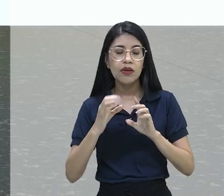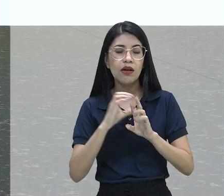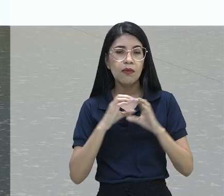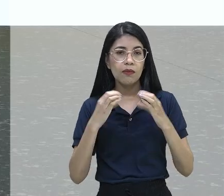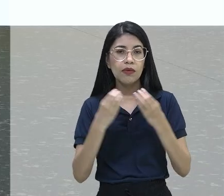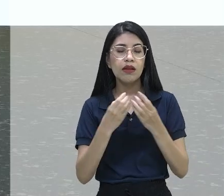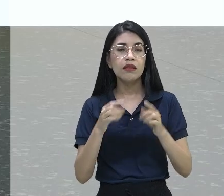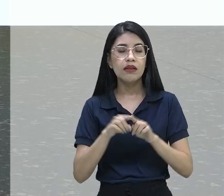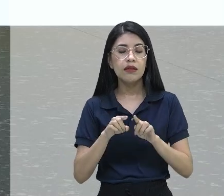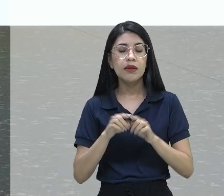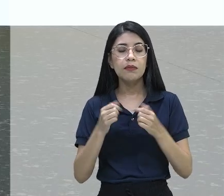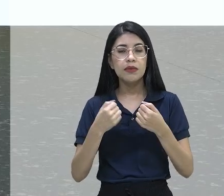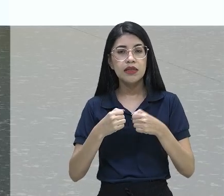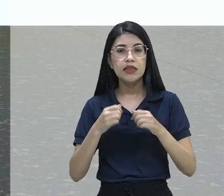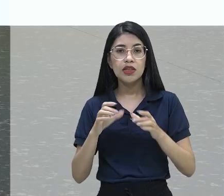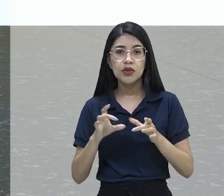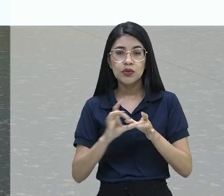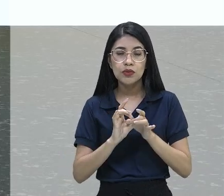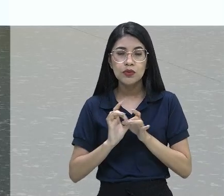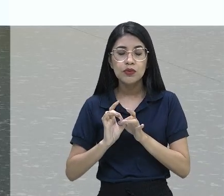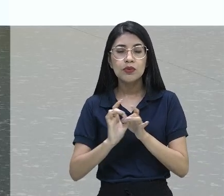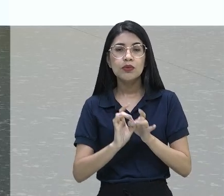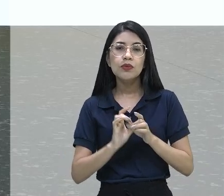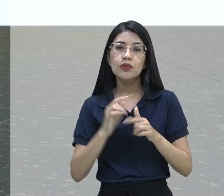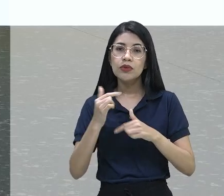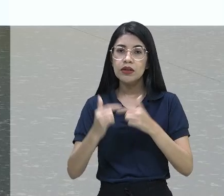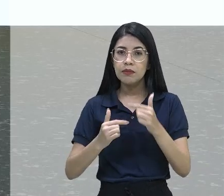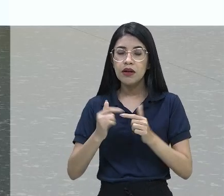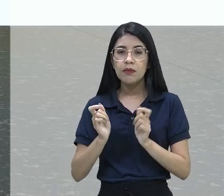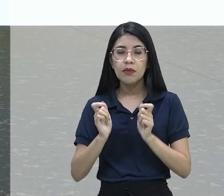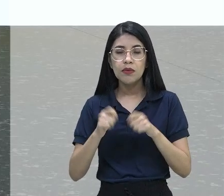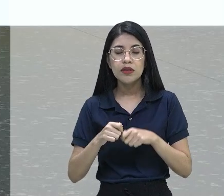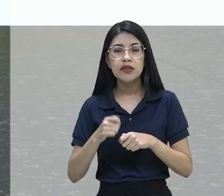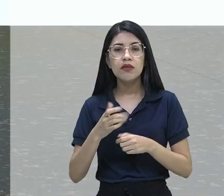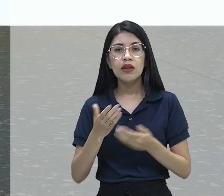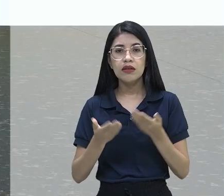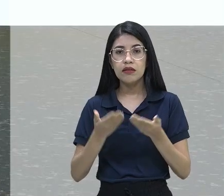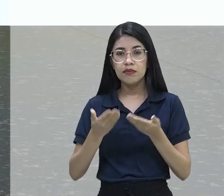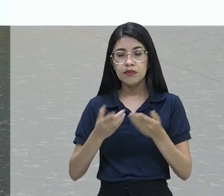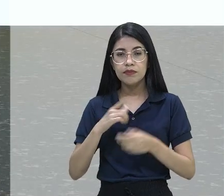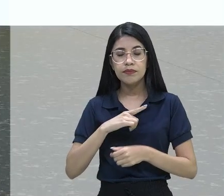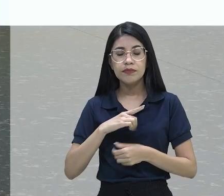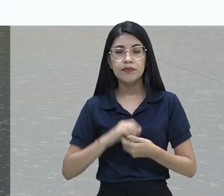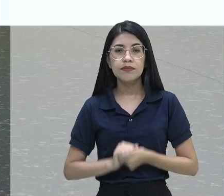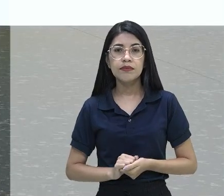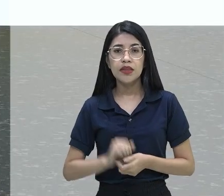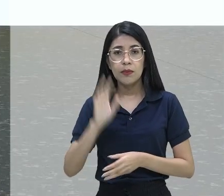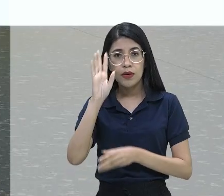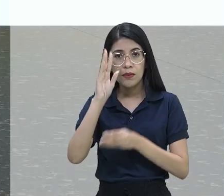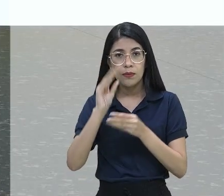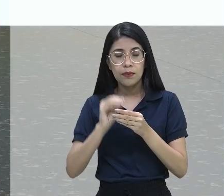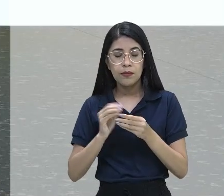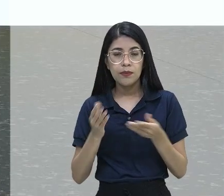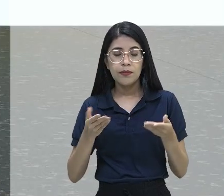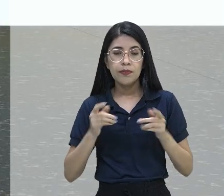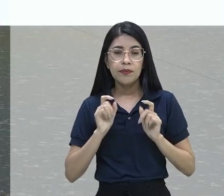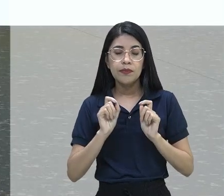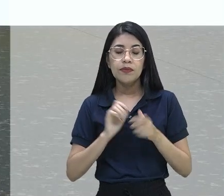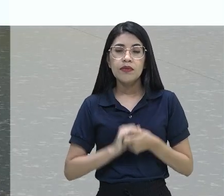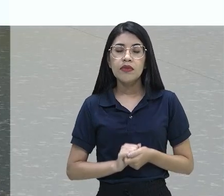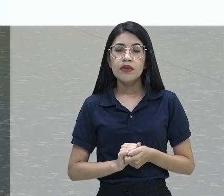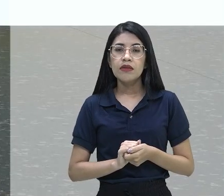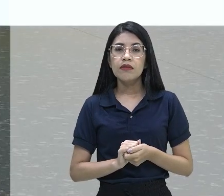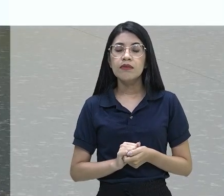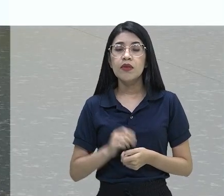é preciso se unir e buscar alternativas para esse equilíbrio. Bom, só para concluir aqui, como a professora falou aqui, né, que a